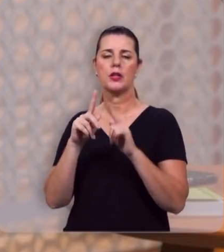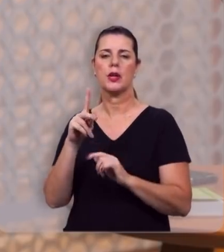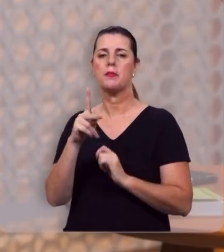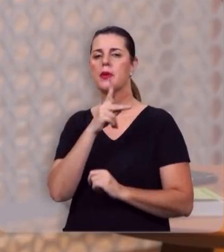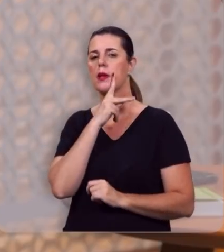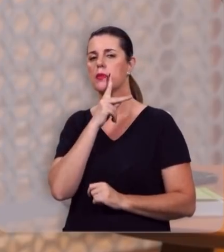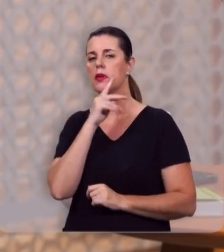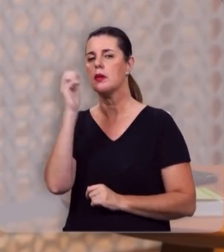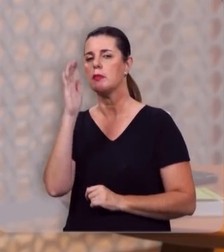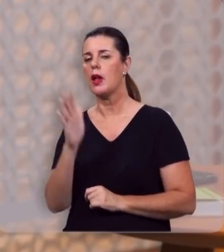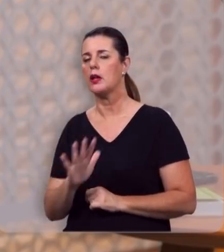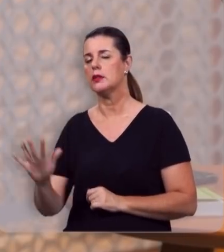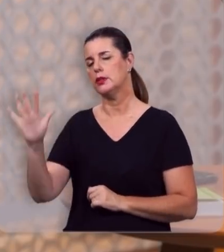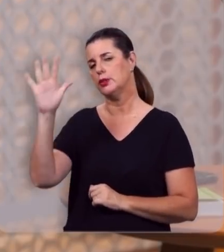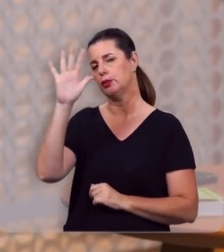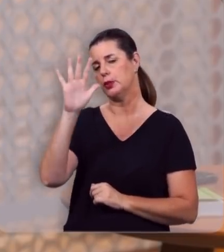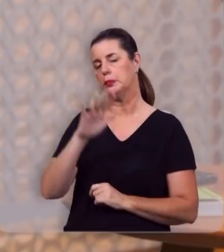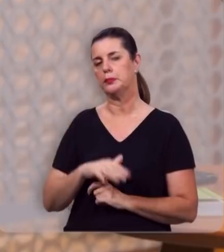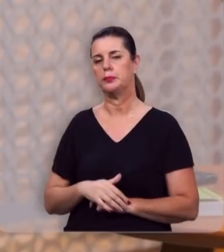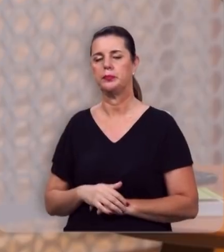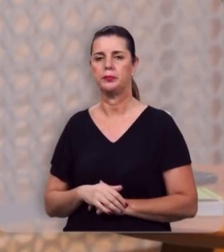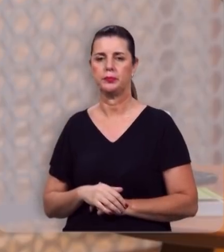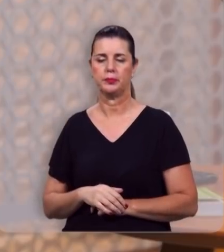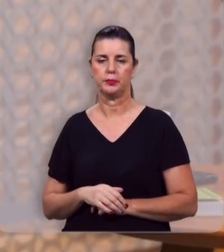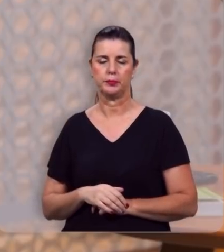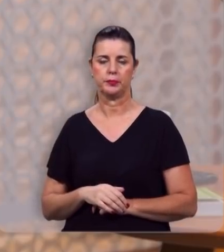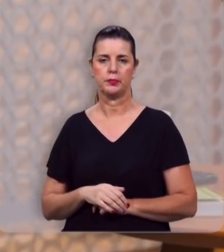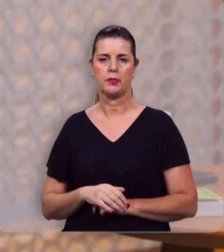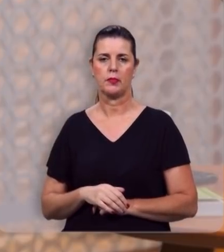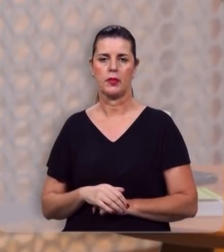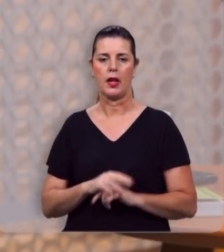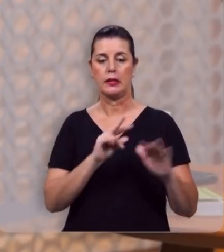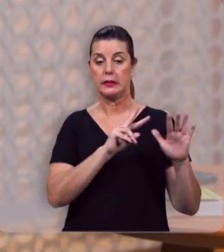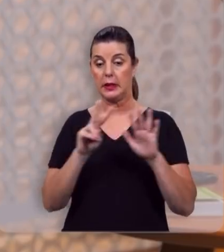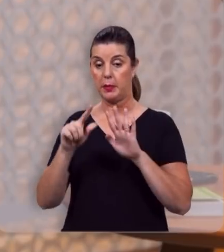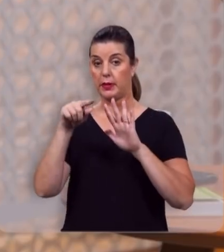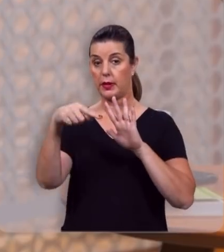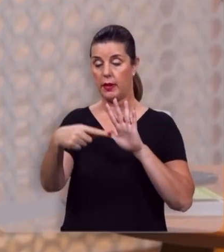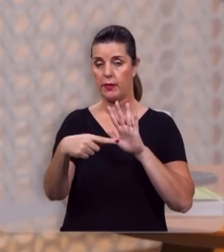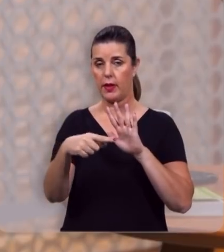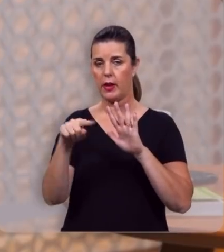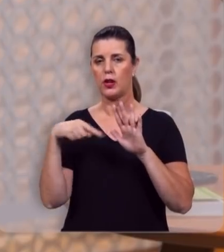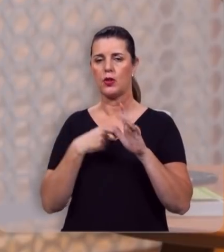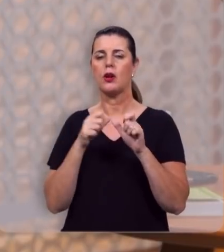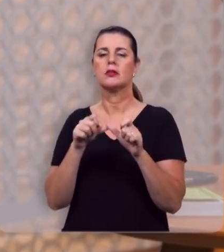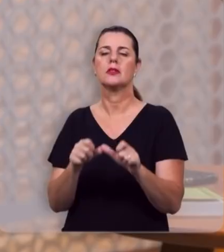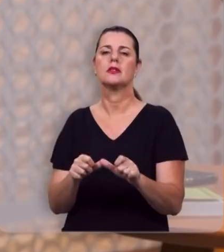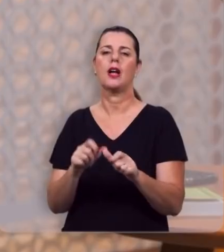Presbiteriana do Brasil, o youtube.com/IPB Oficial. E na semana que vem,